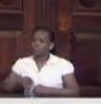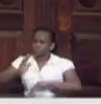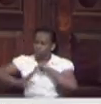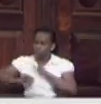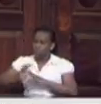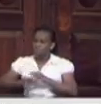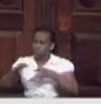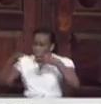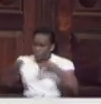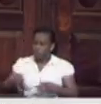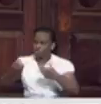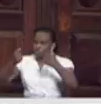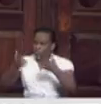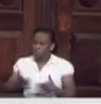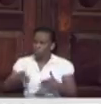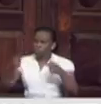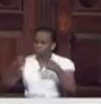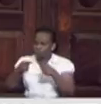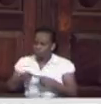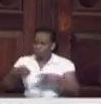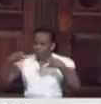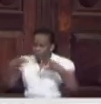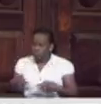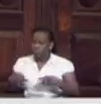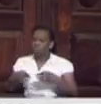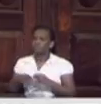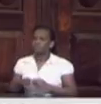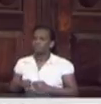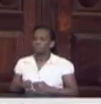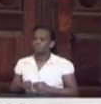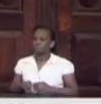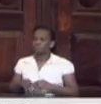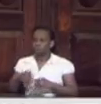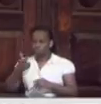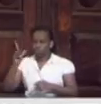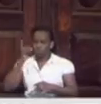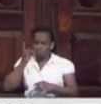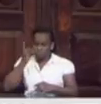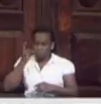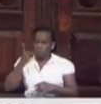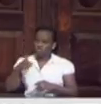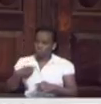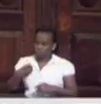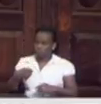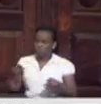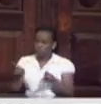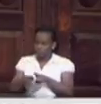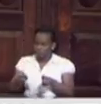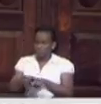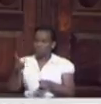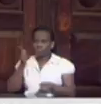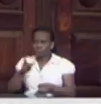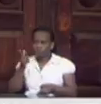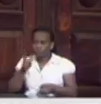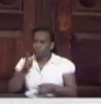competente nas suas colocações, sempre pertinente em suas colocações. Outros deputados que lá estavam também conseguiram cobrar do